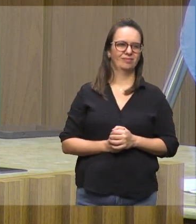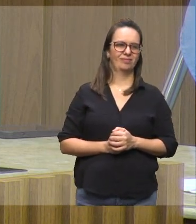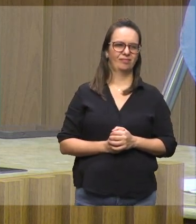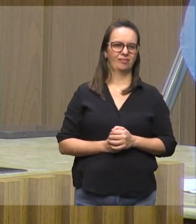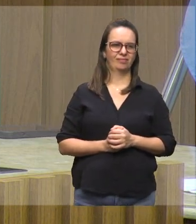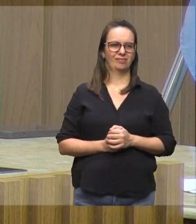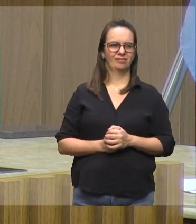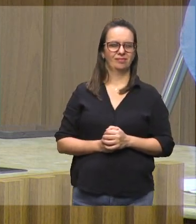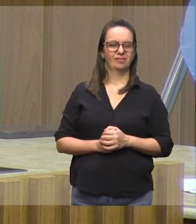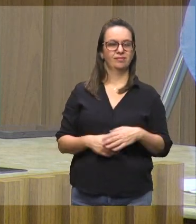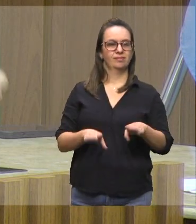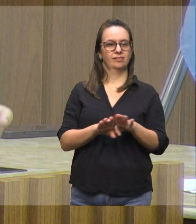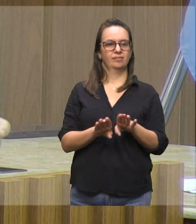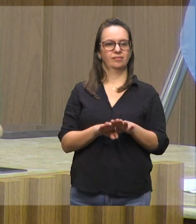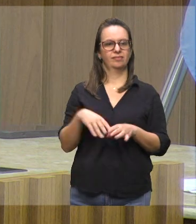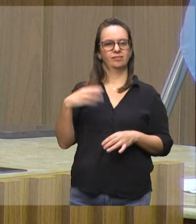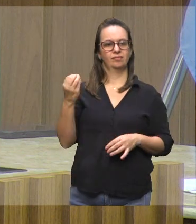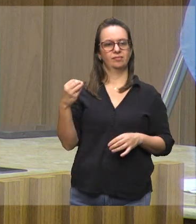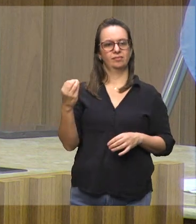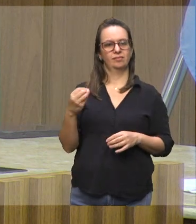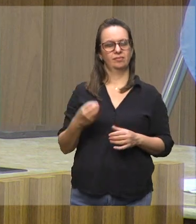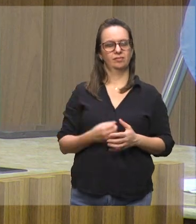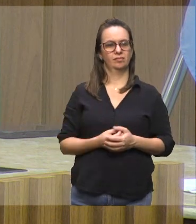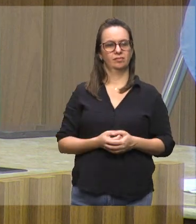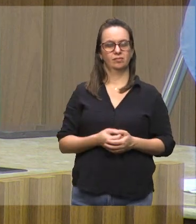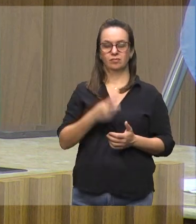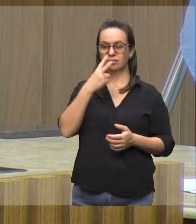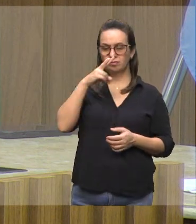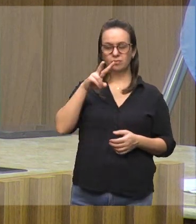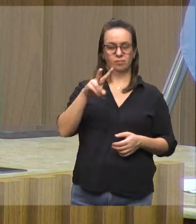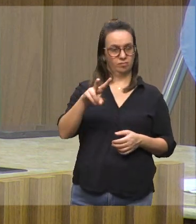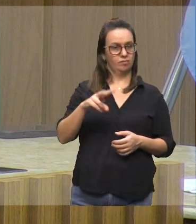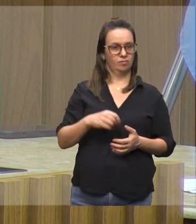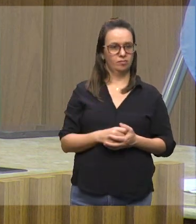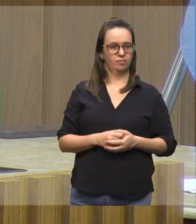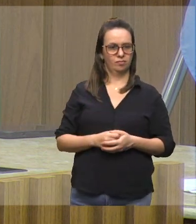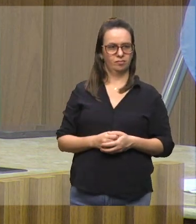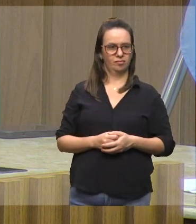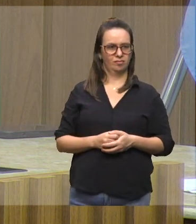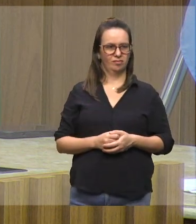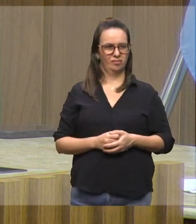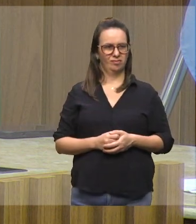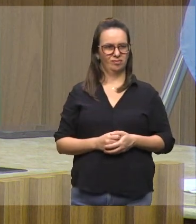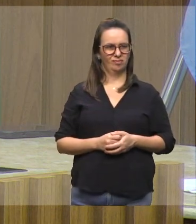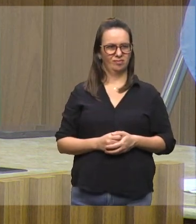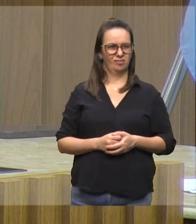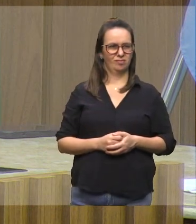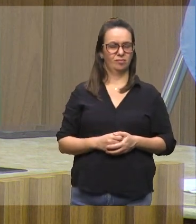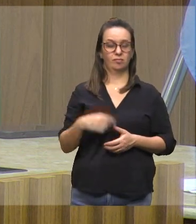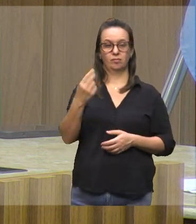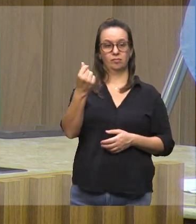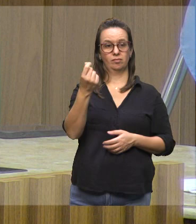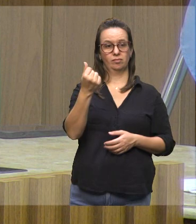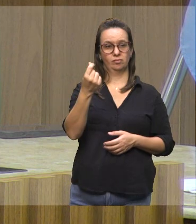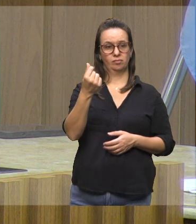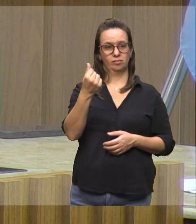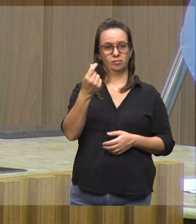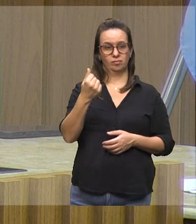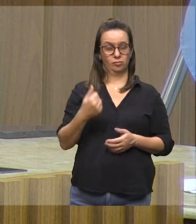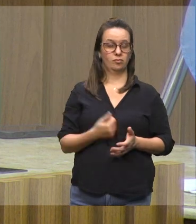caso seja diagnosticado, uma das causas da evasão escolar ou do abandono escolar em determinado momento é a questão da renda. Às vezes a criança